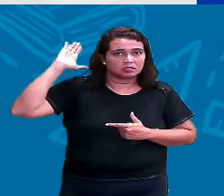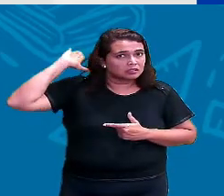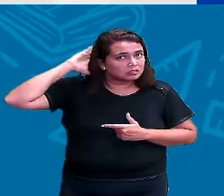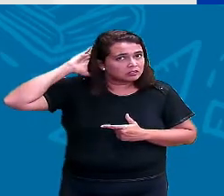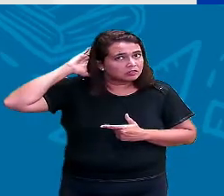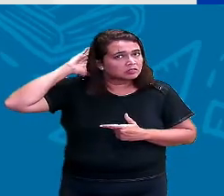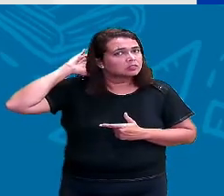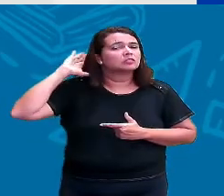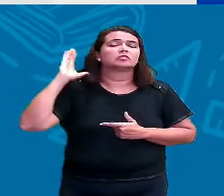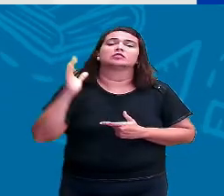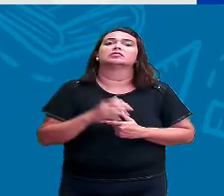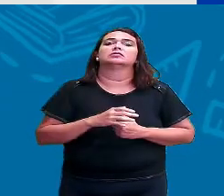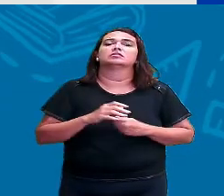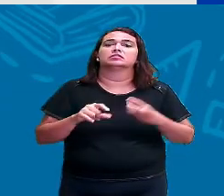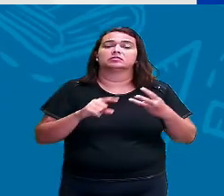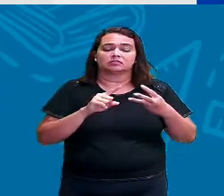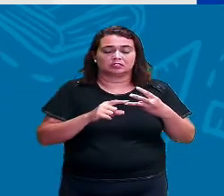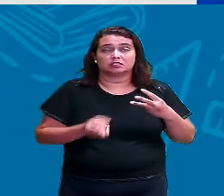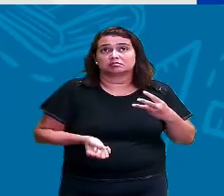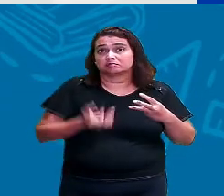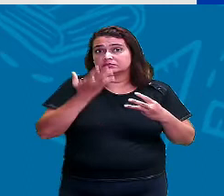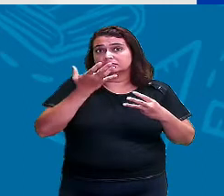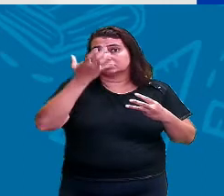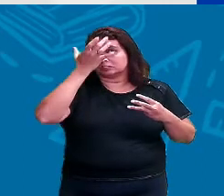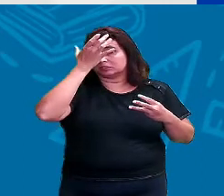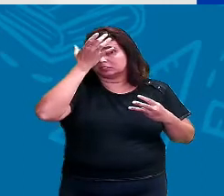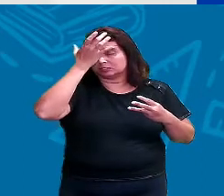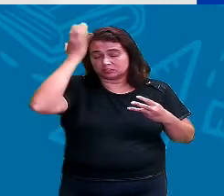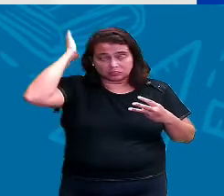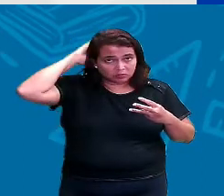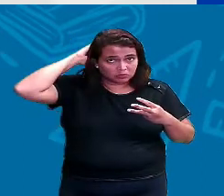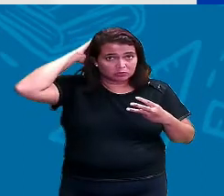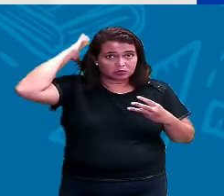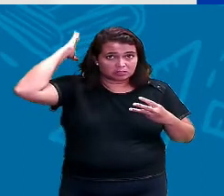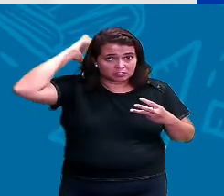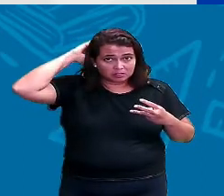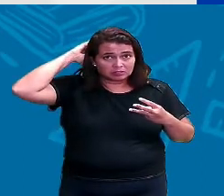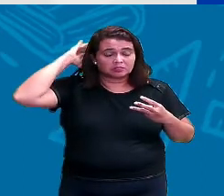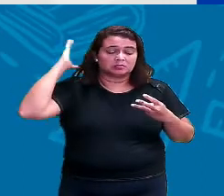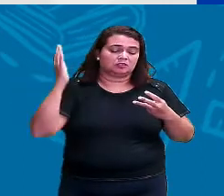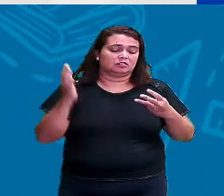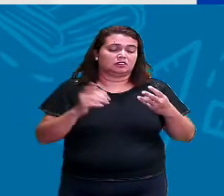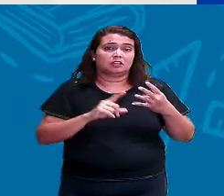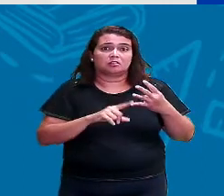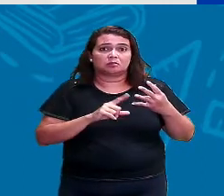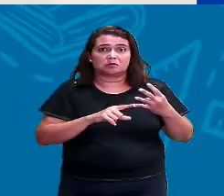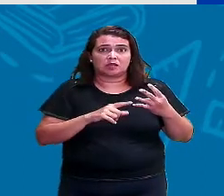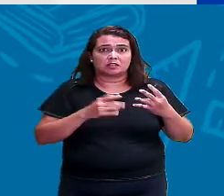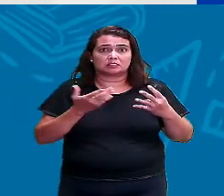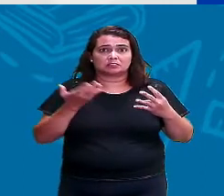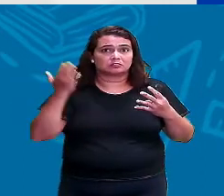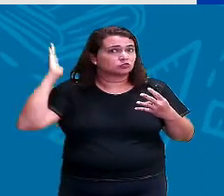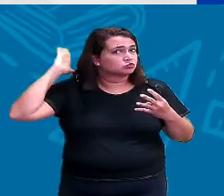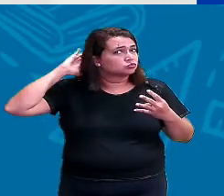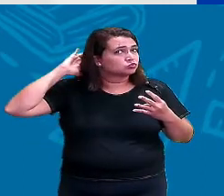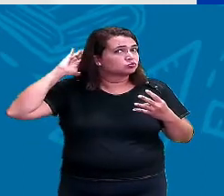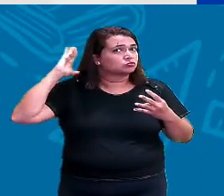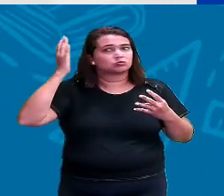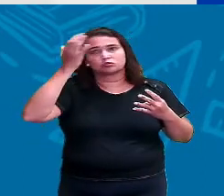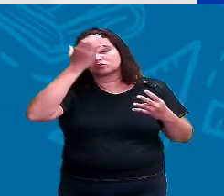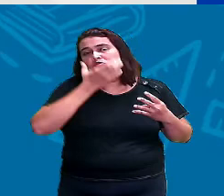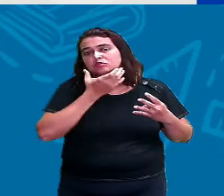coroa. Terceiro lançamento, coroa, coroa. Quarto lançamento, coroa,